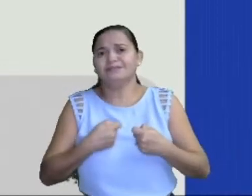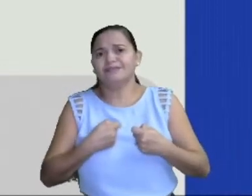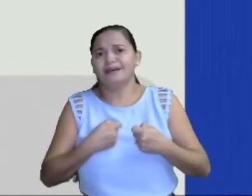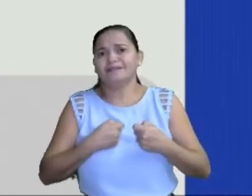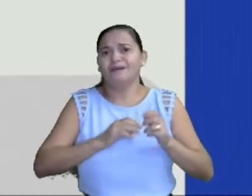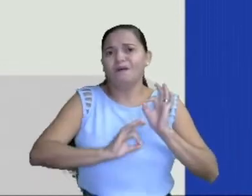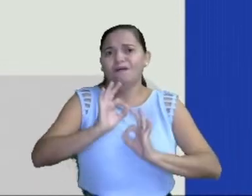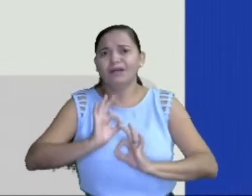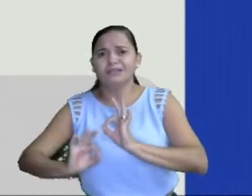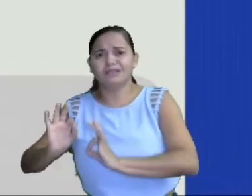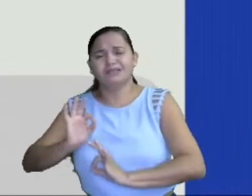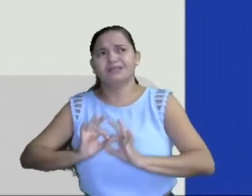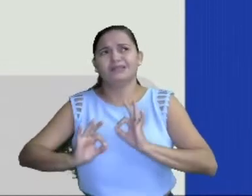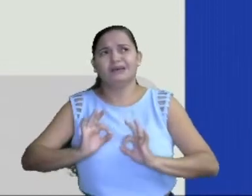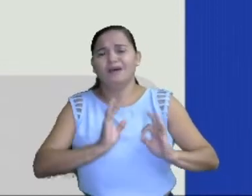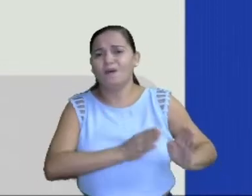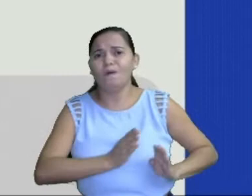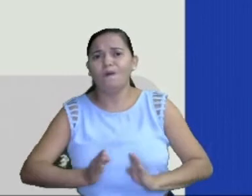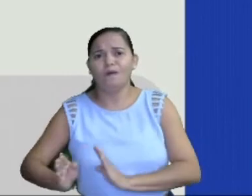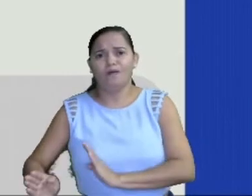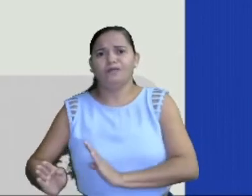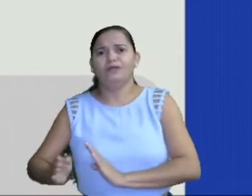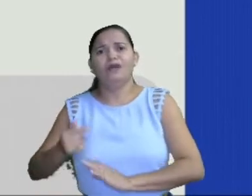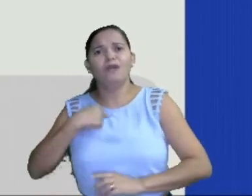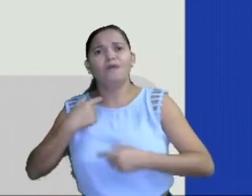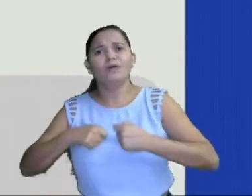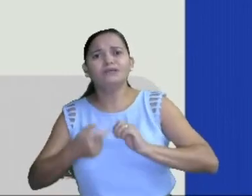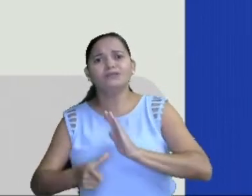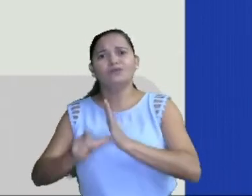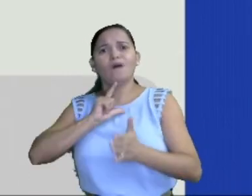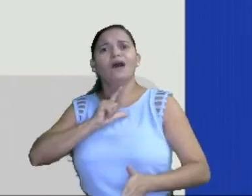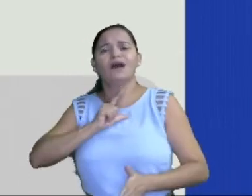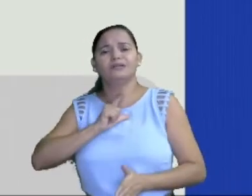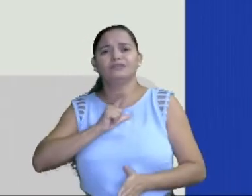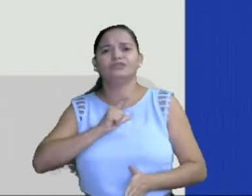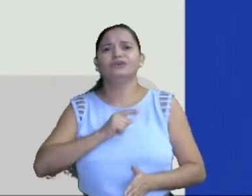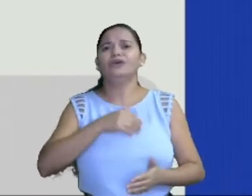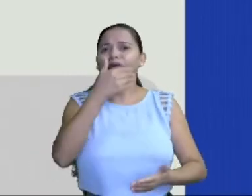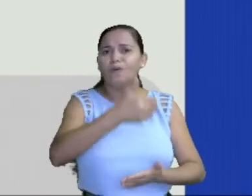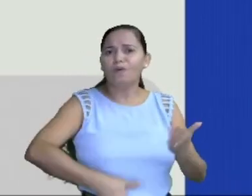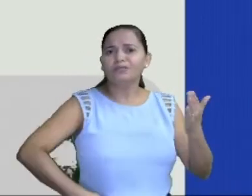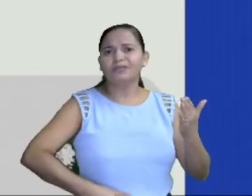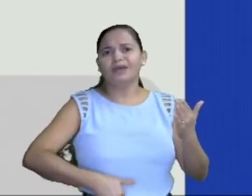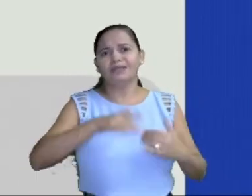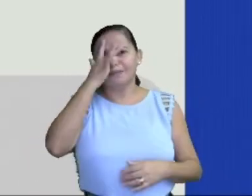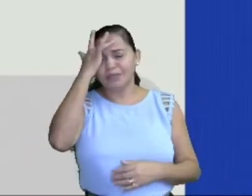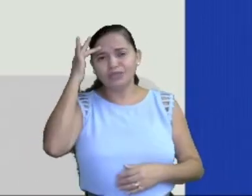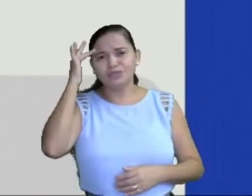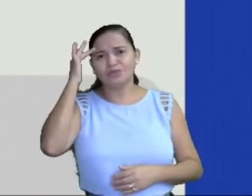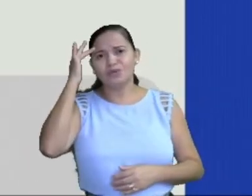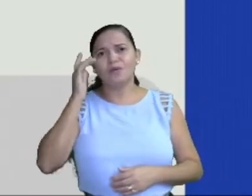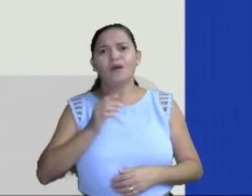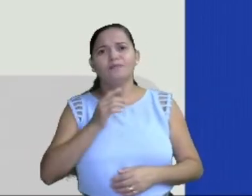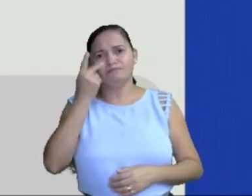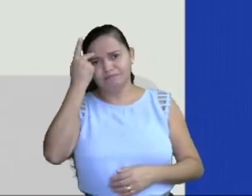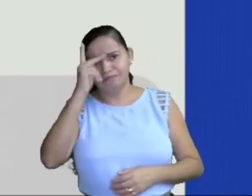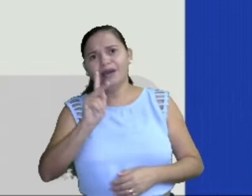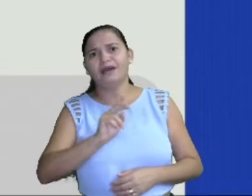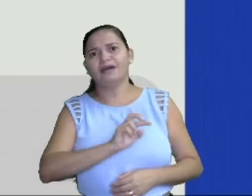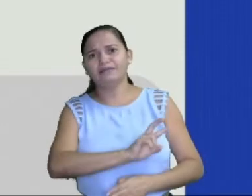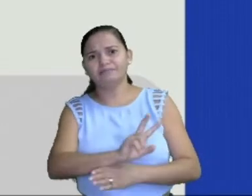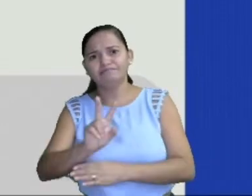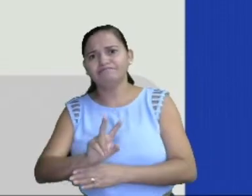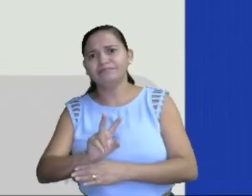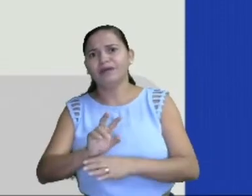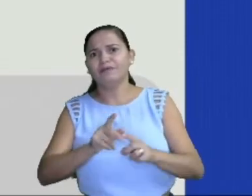então eu preciso do repasse para que eu possa comprar material e contratar pessoal para vir arrumar o